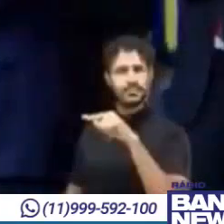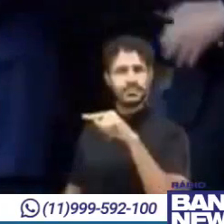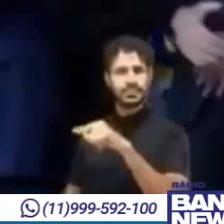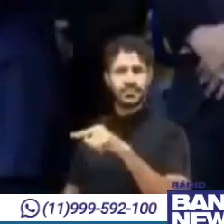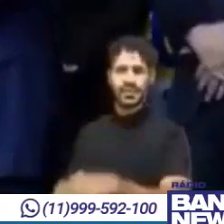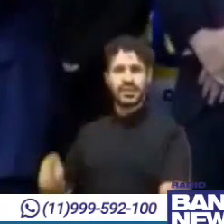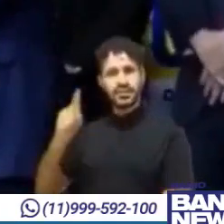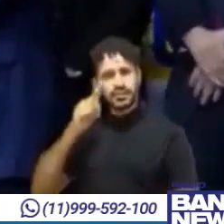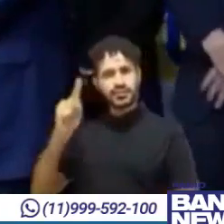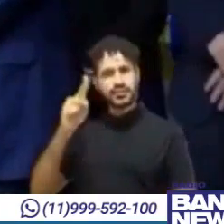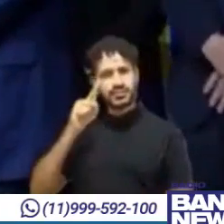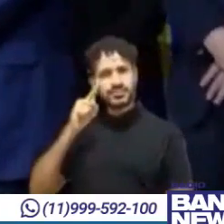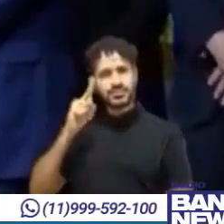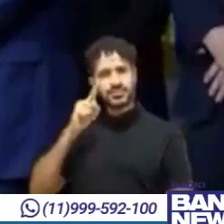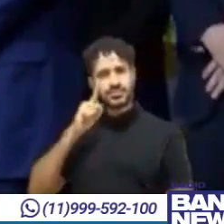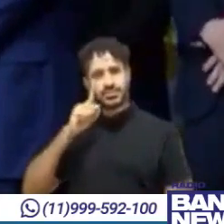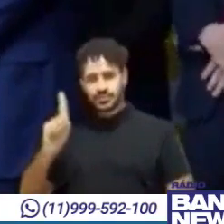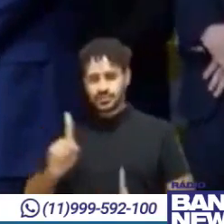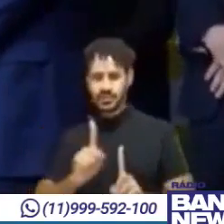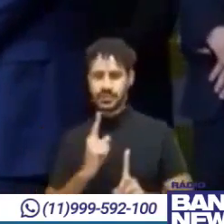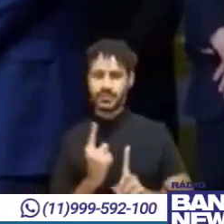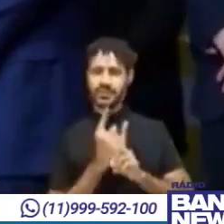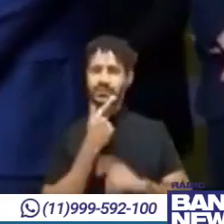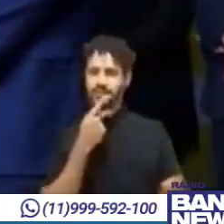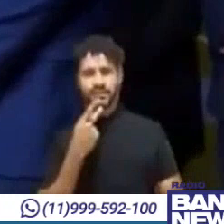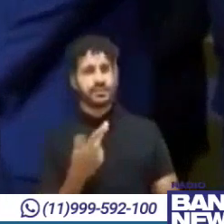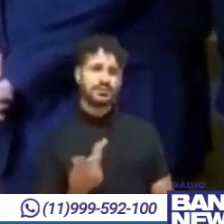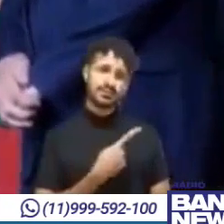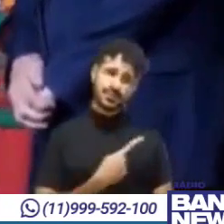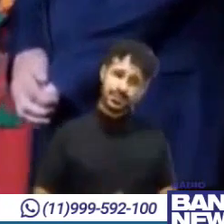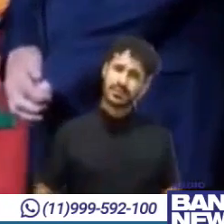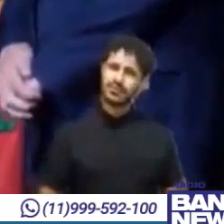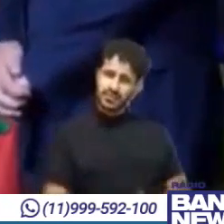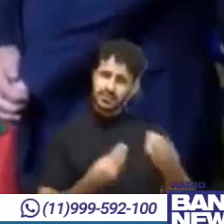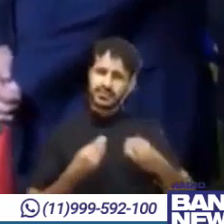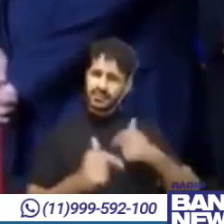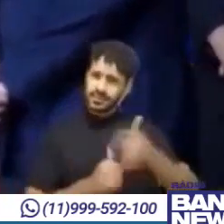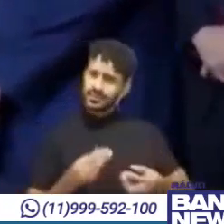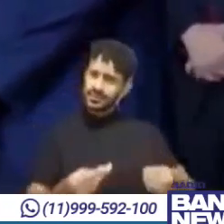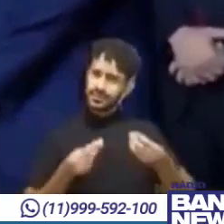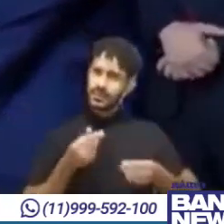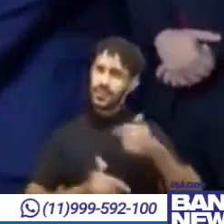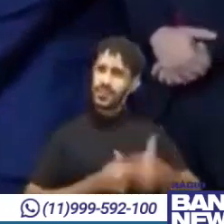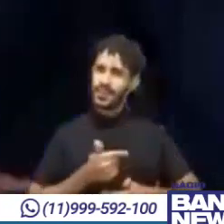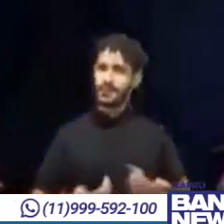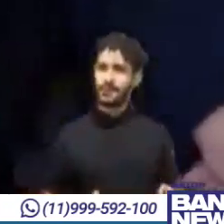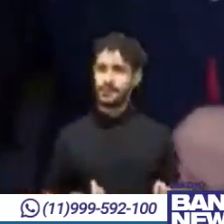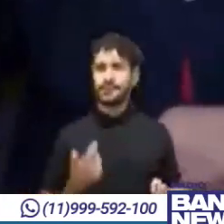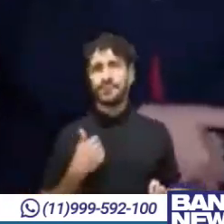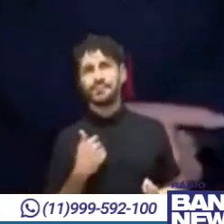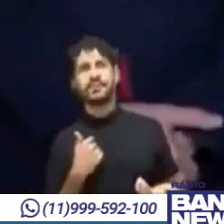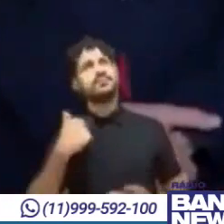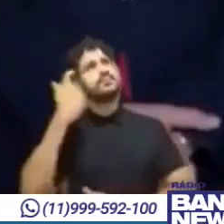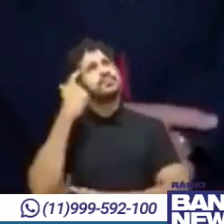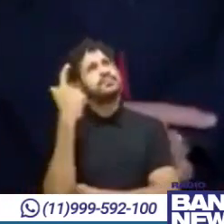santo dia que o Alckmin encontrava, ele falava: presidente, me dê trabalho, presidente, me dê trabalho. Aí eu fiquei pensando, se eu não